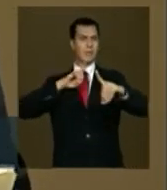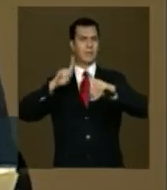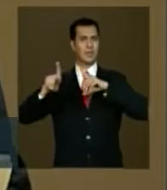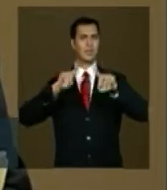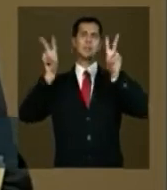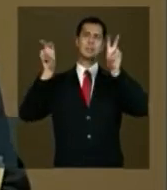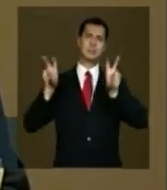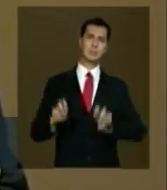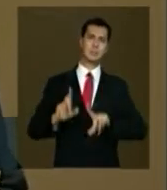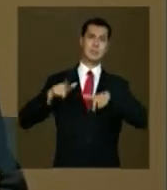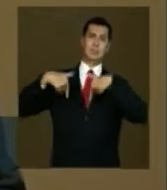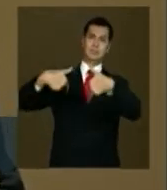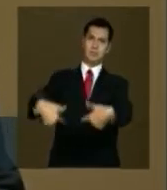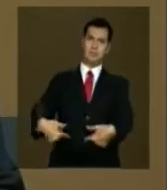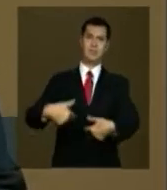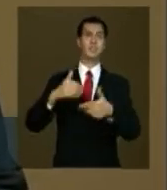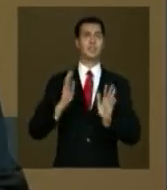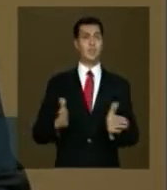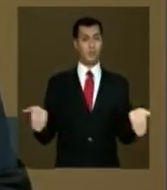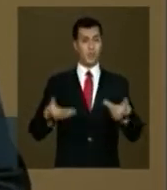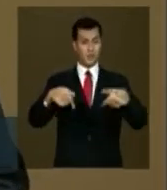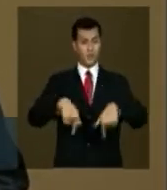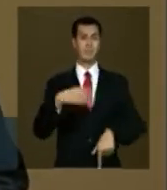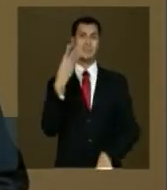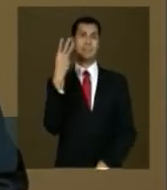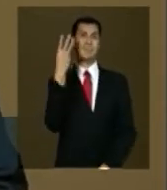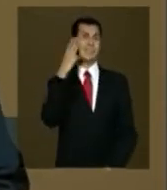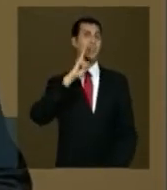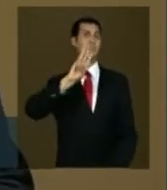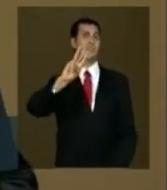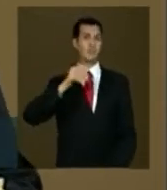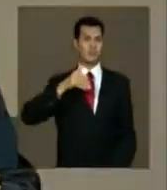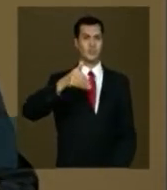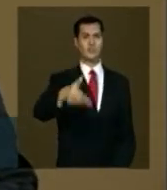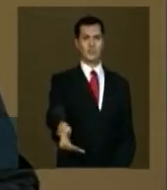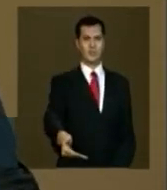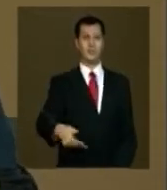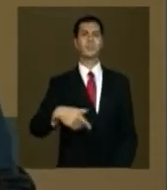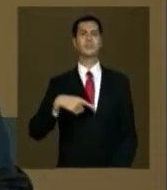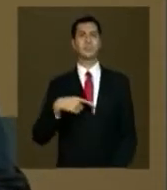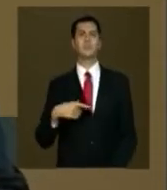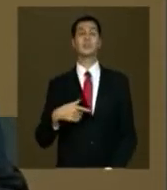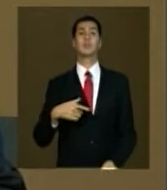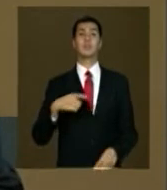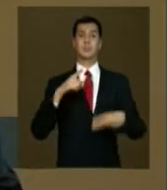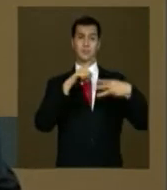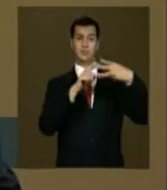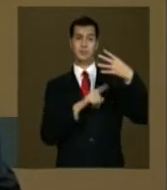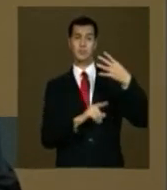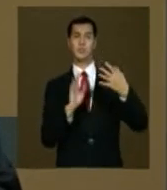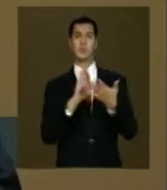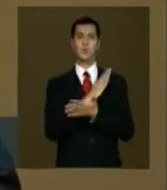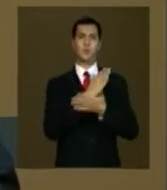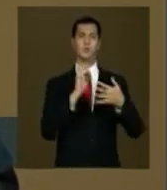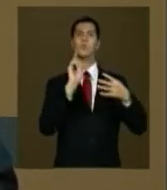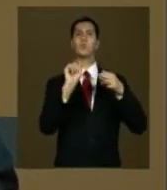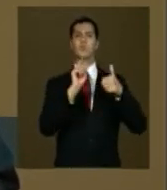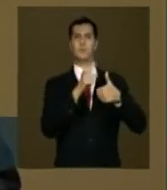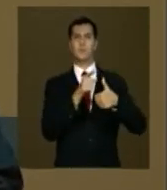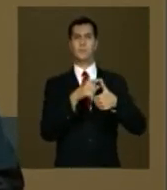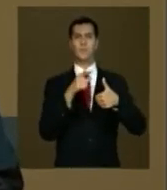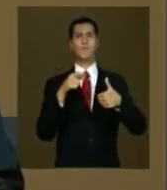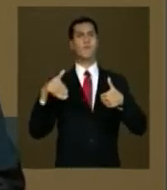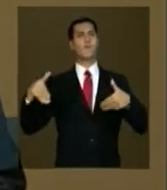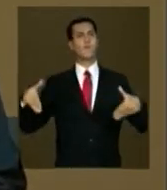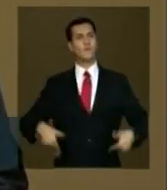evento eh vou citar alguns dos Desafios que consideramos relevantes que é o da superação da fome